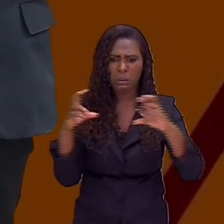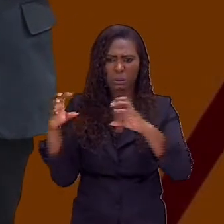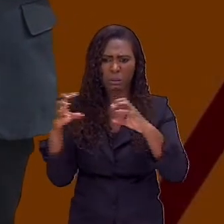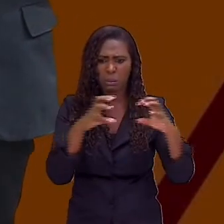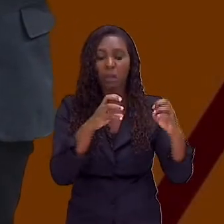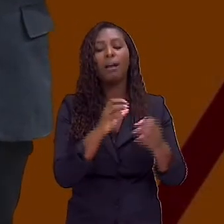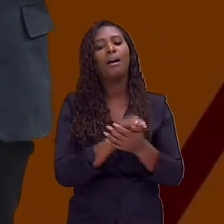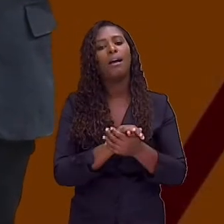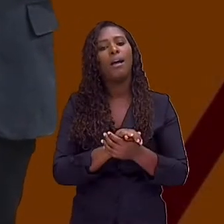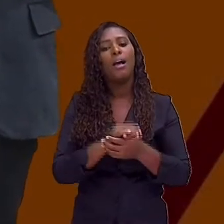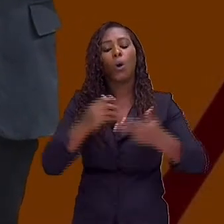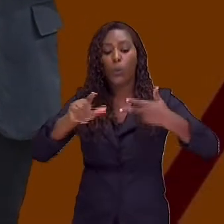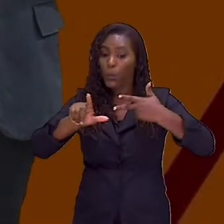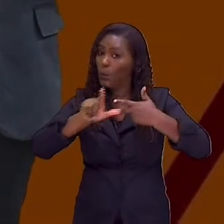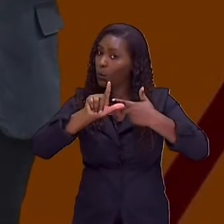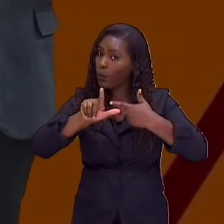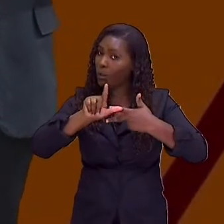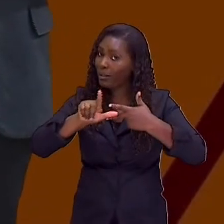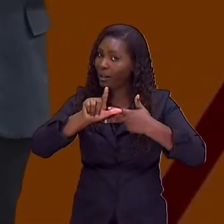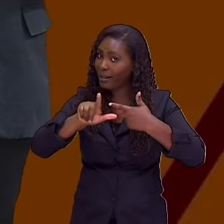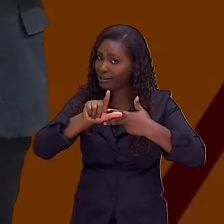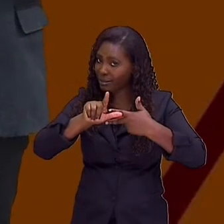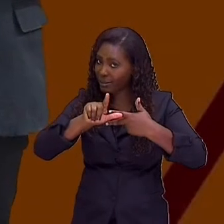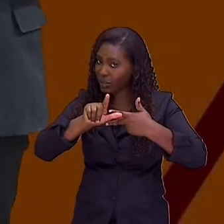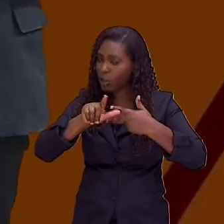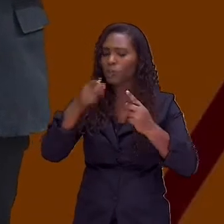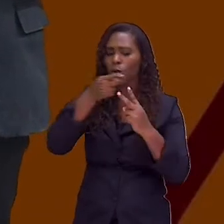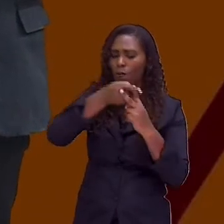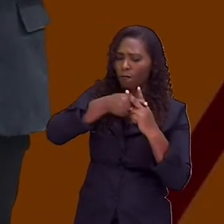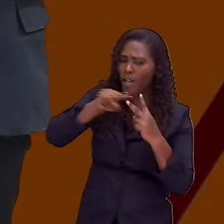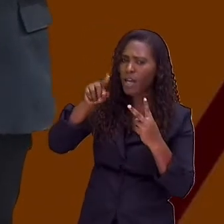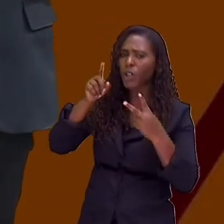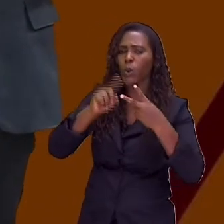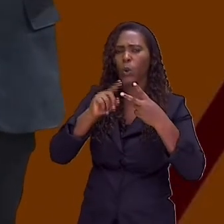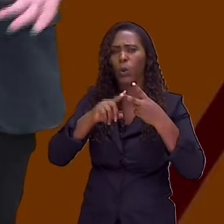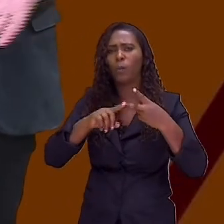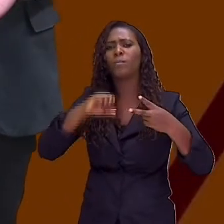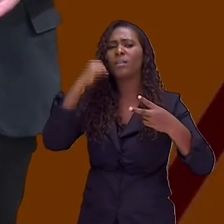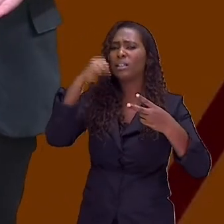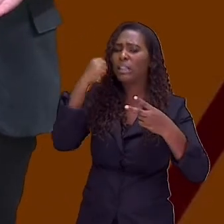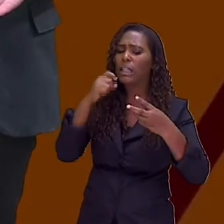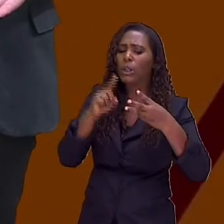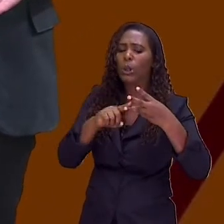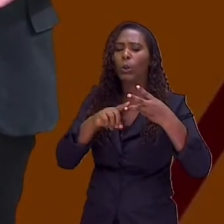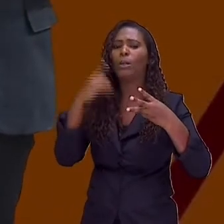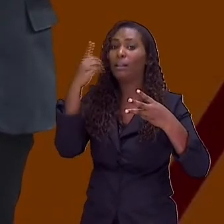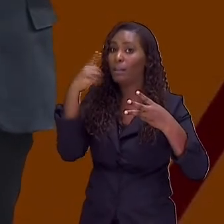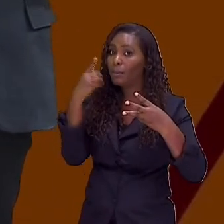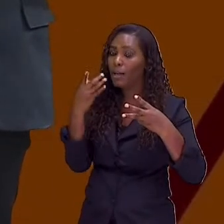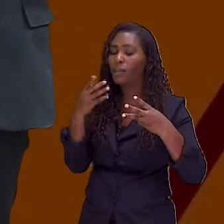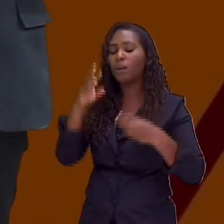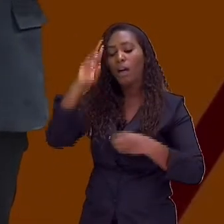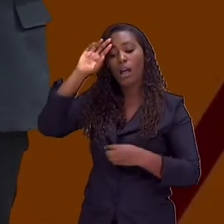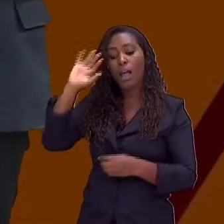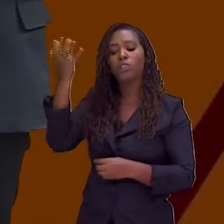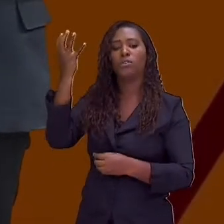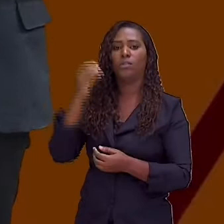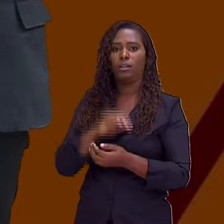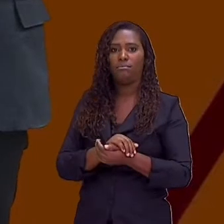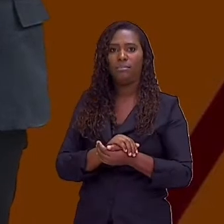investigação, apuração, julgamento e a punição. E o poder moderador, que vai moderar